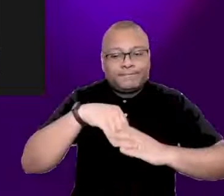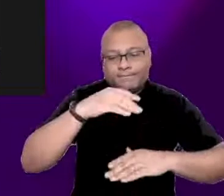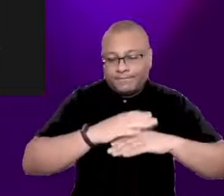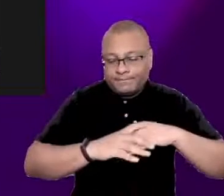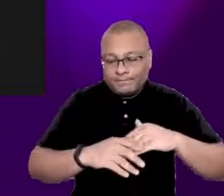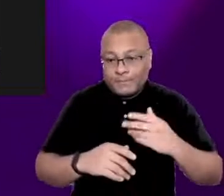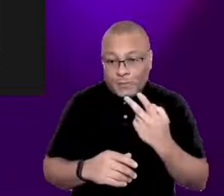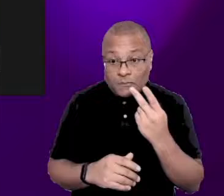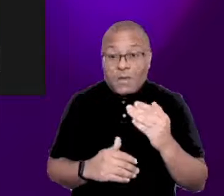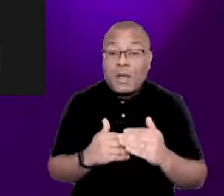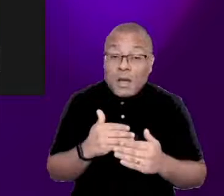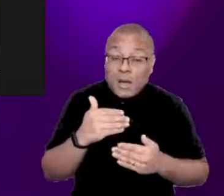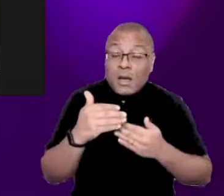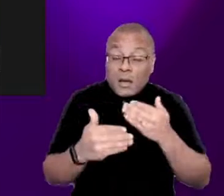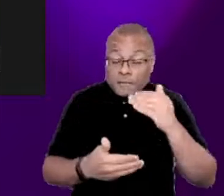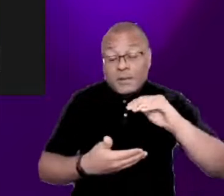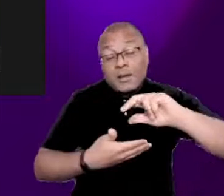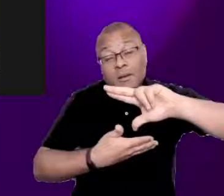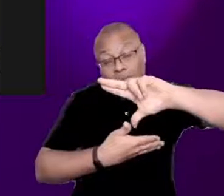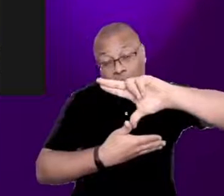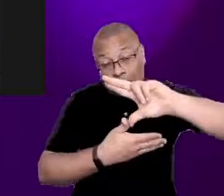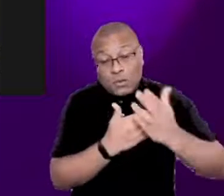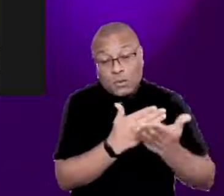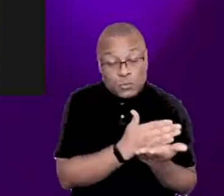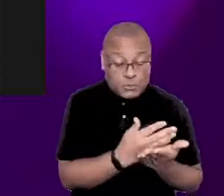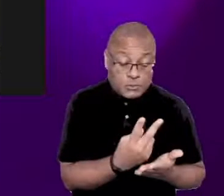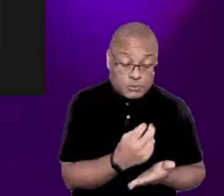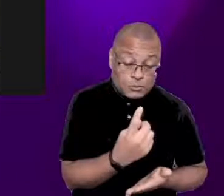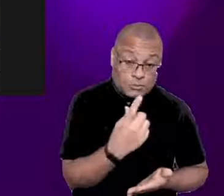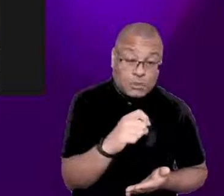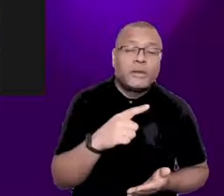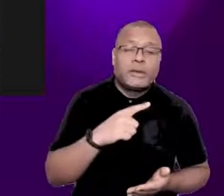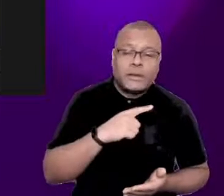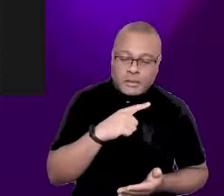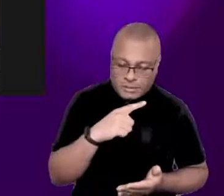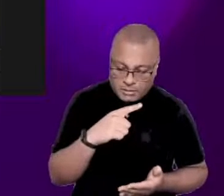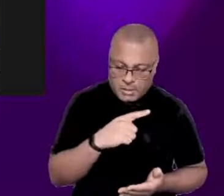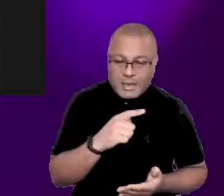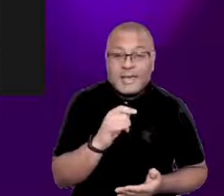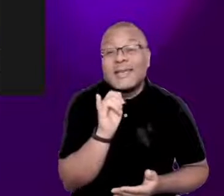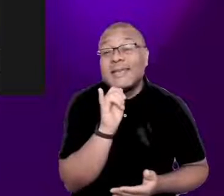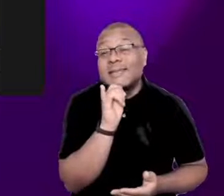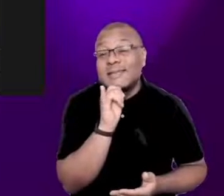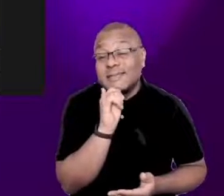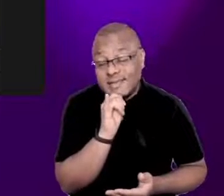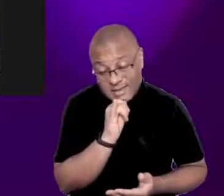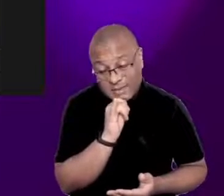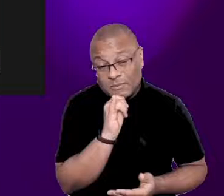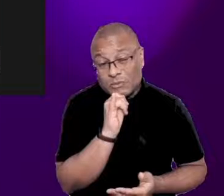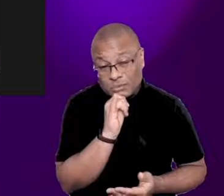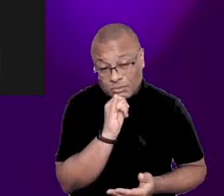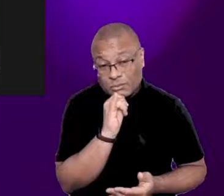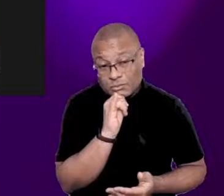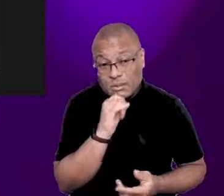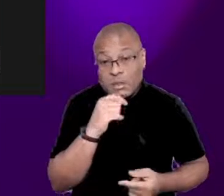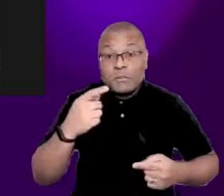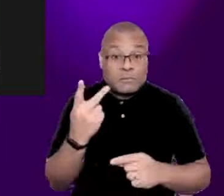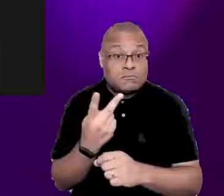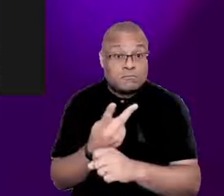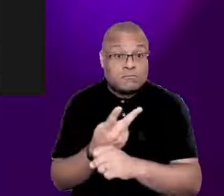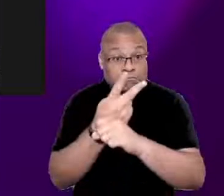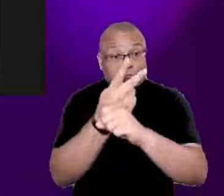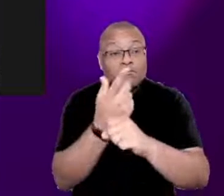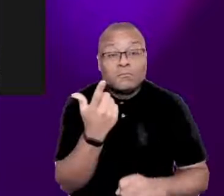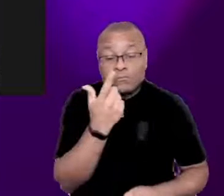gente vem avançando, a América Latina, desde 2019, tem entrado com cases para concorrer ao prêmio, da qual eu